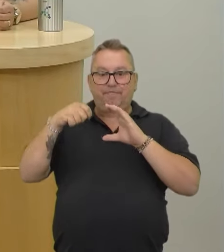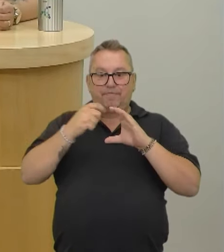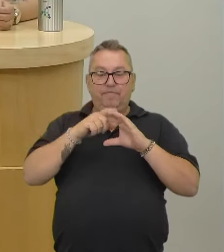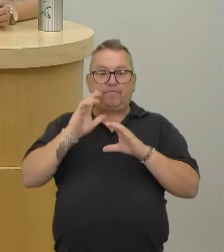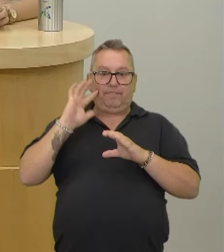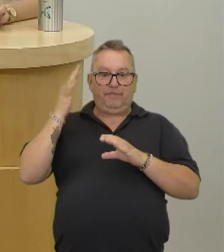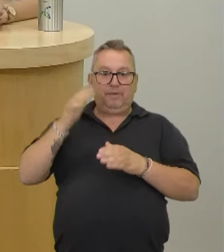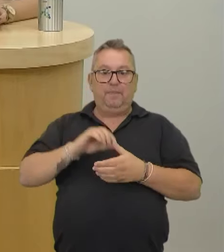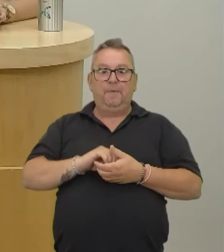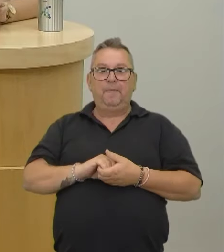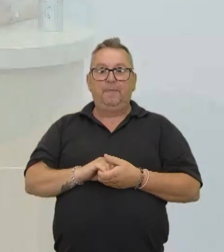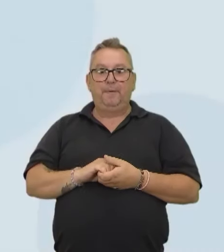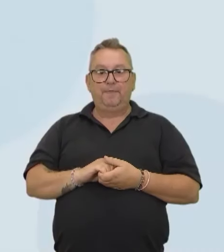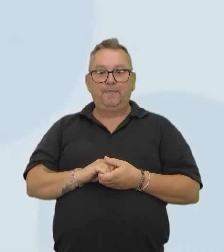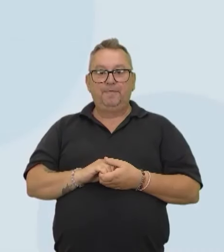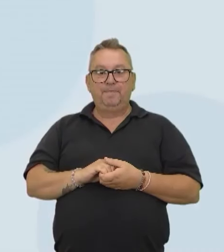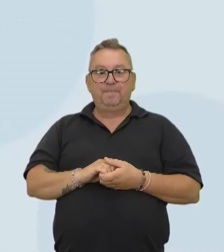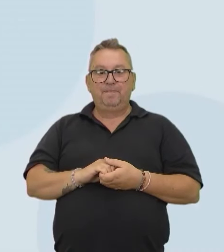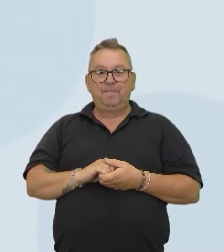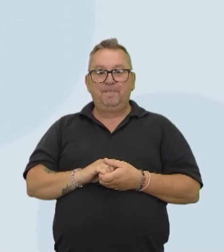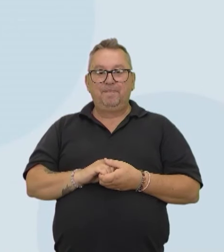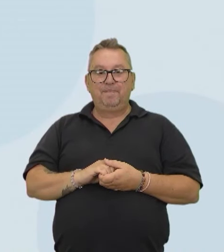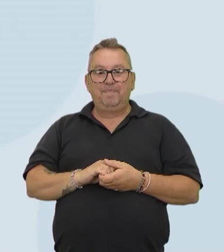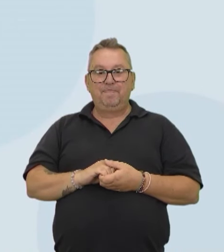acontecer no Minecraft.